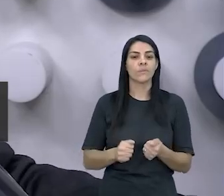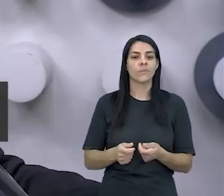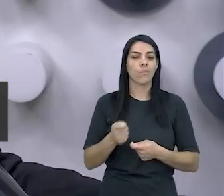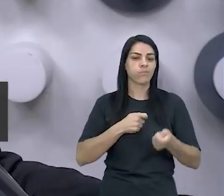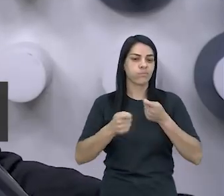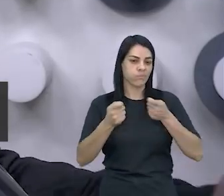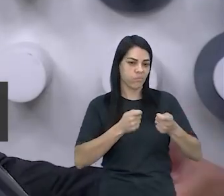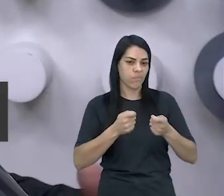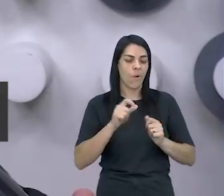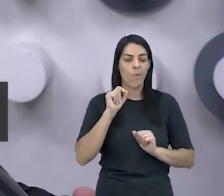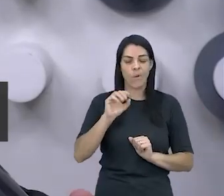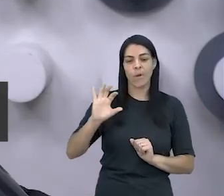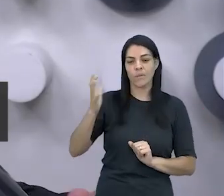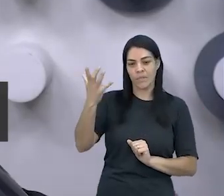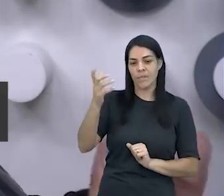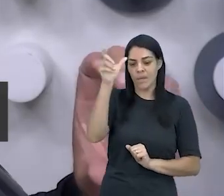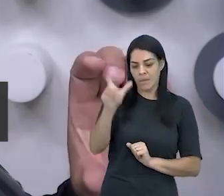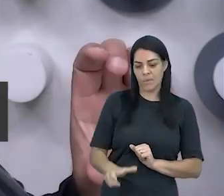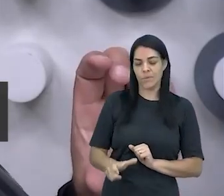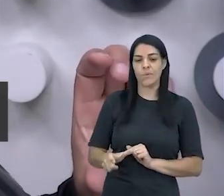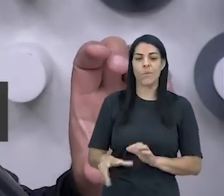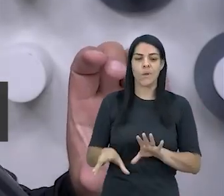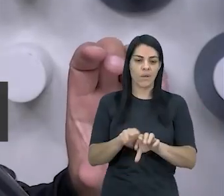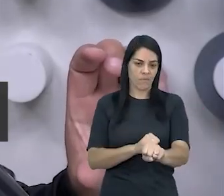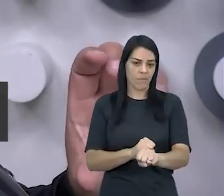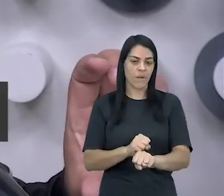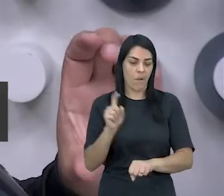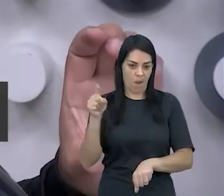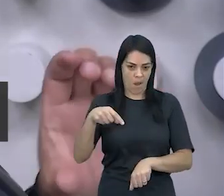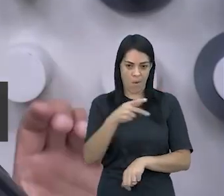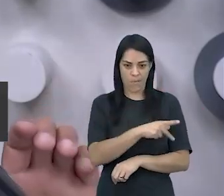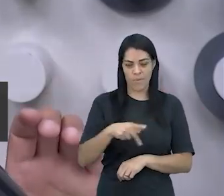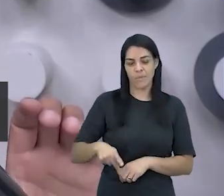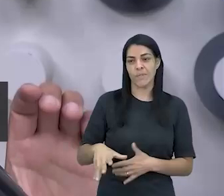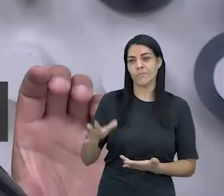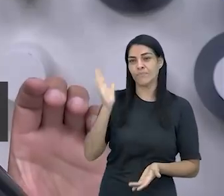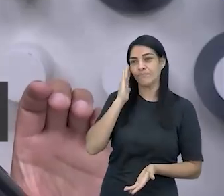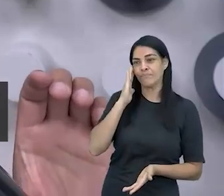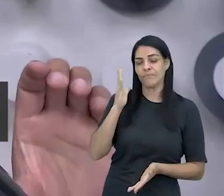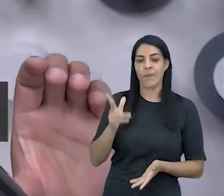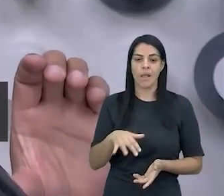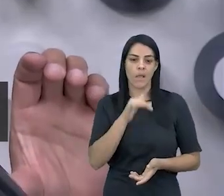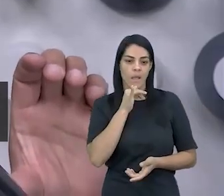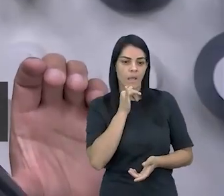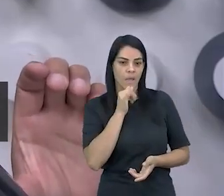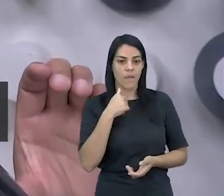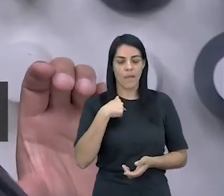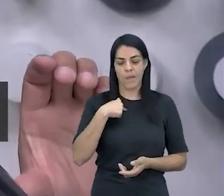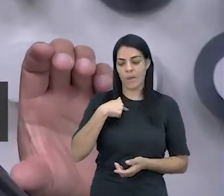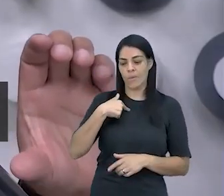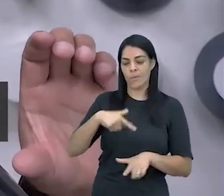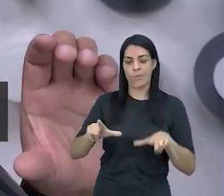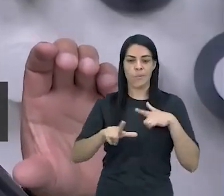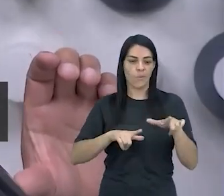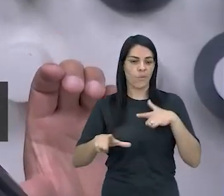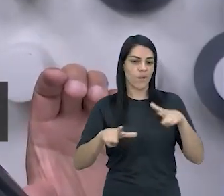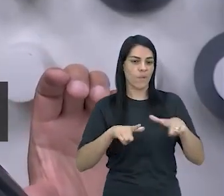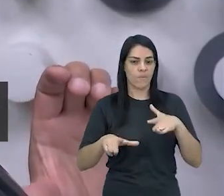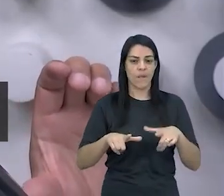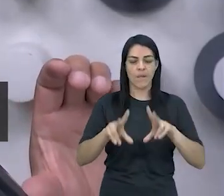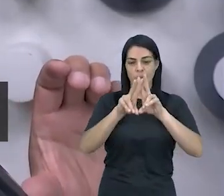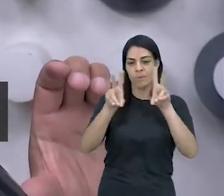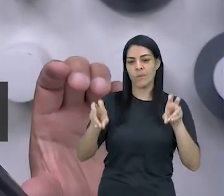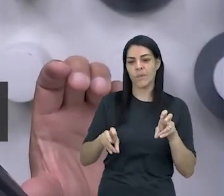quem é formado, o professor. Sim. Ele sabe exatamente, por exemplo, eu venho da área da geografia, estou trabalhando algum